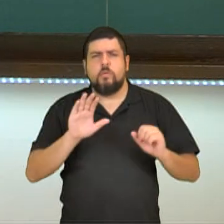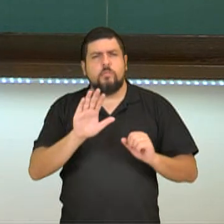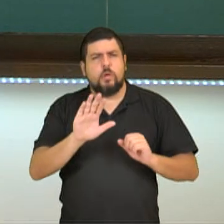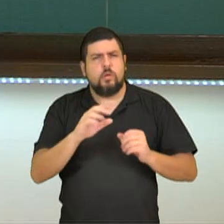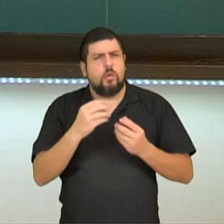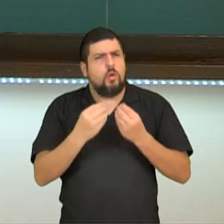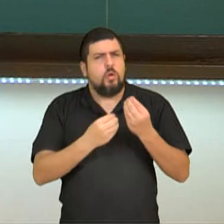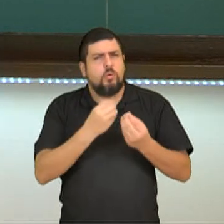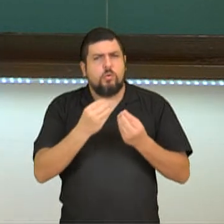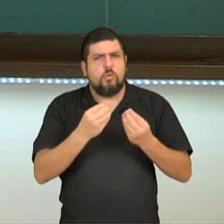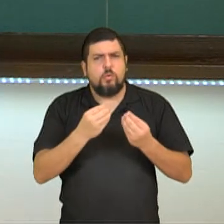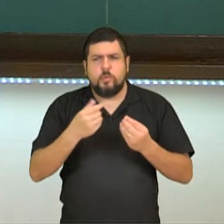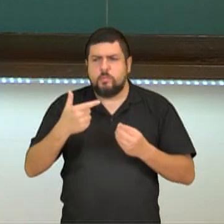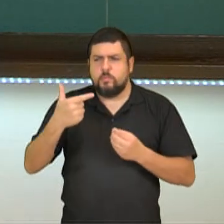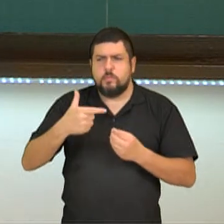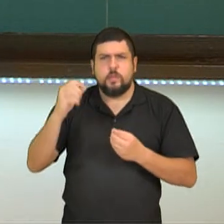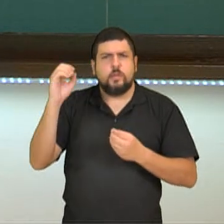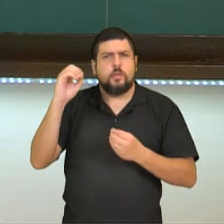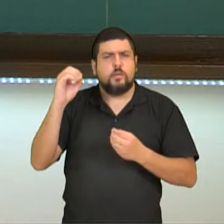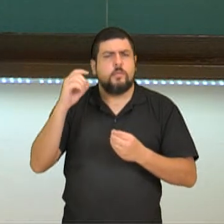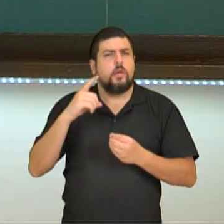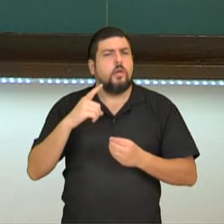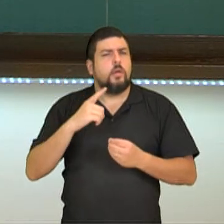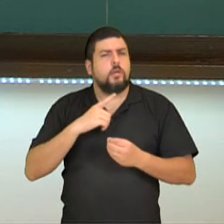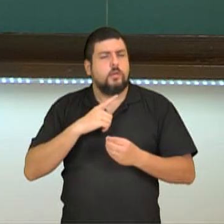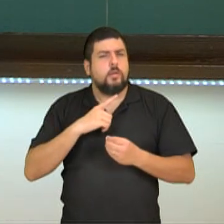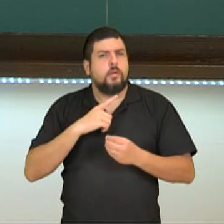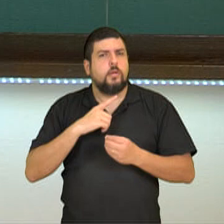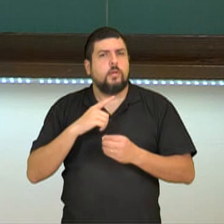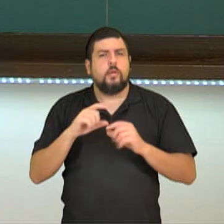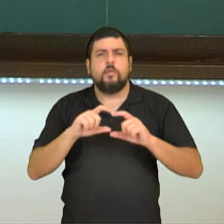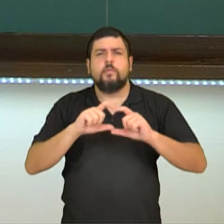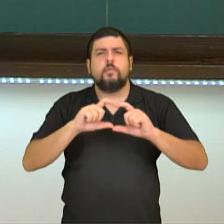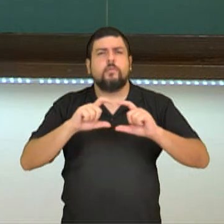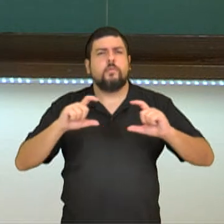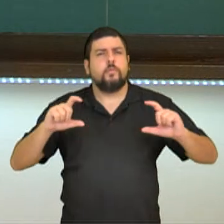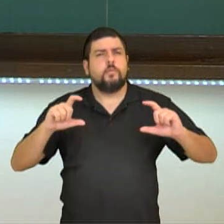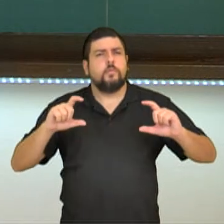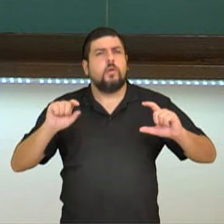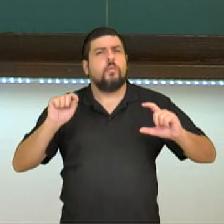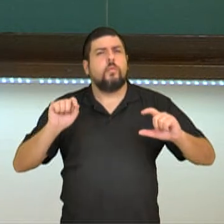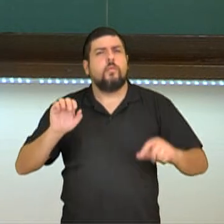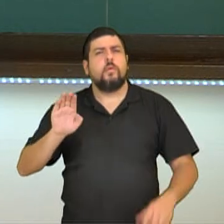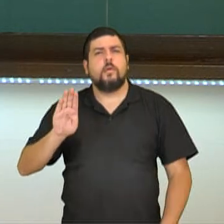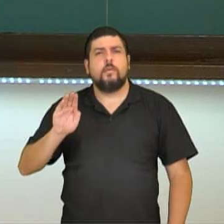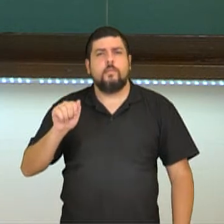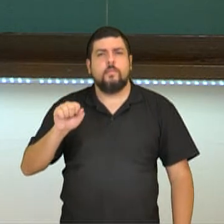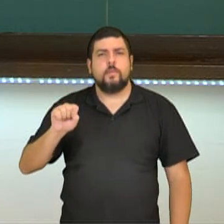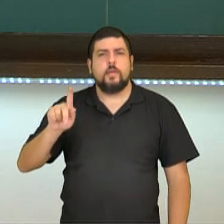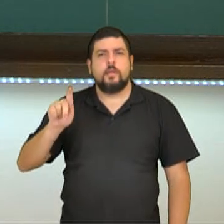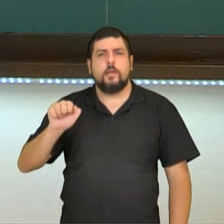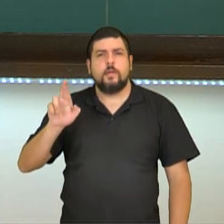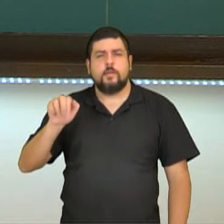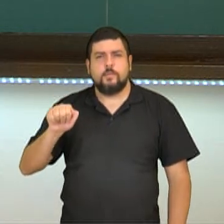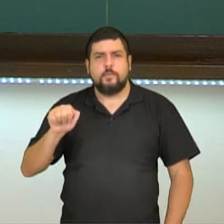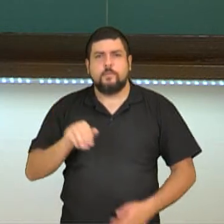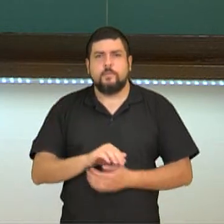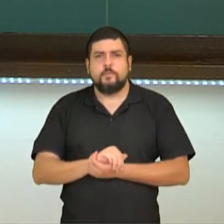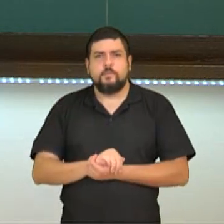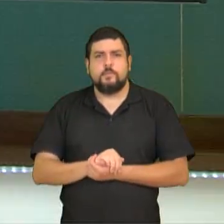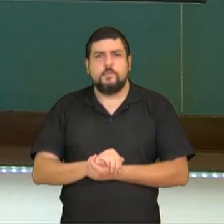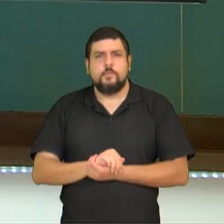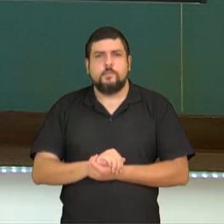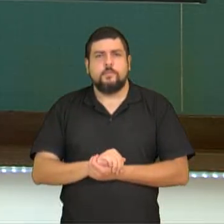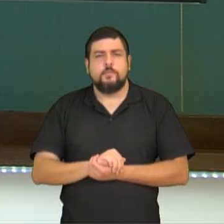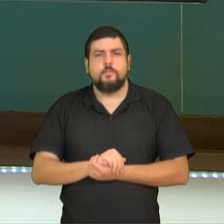grau? Utilizando uma fórmula aí, que tem um nome, né? Uma fórmula chamada fórmula de Bhaskara, tá bom? Então, vamos